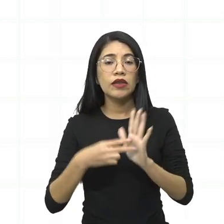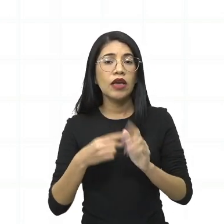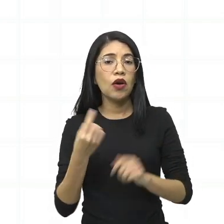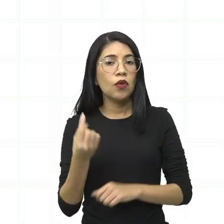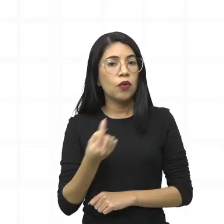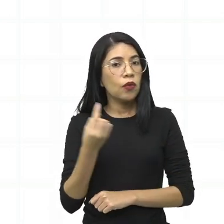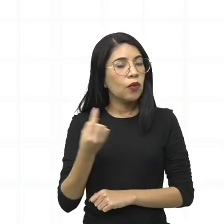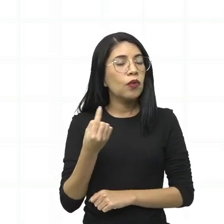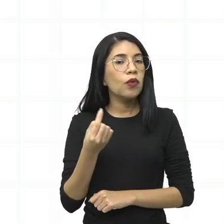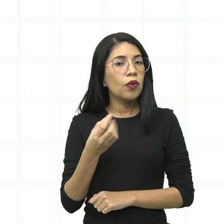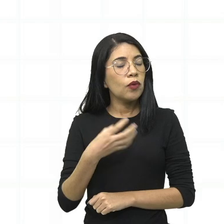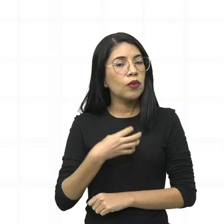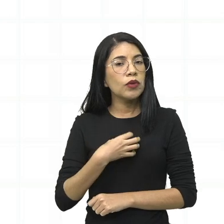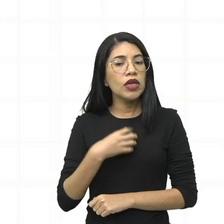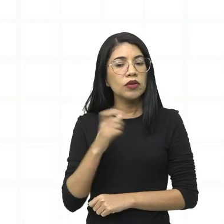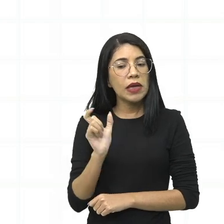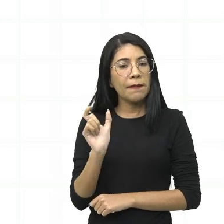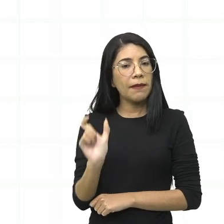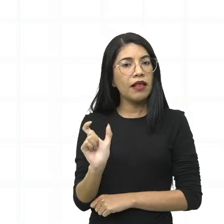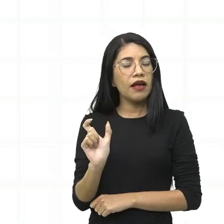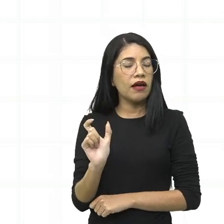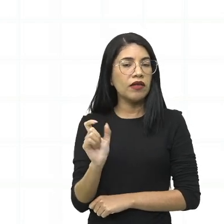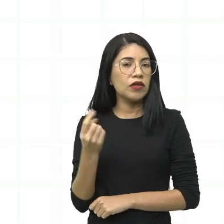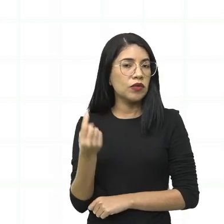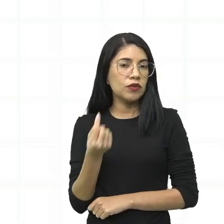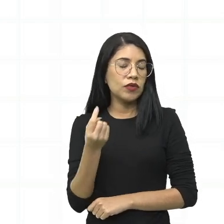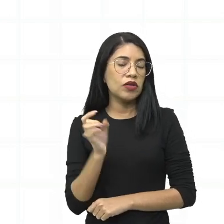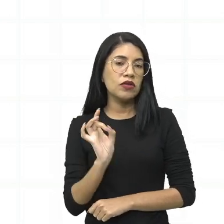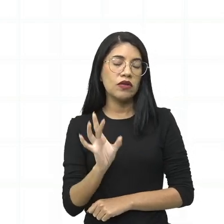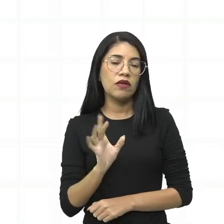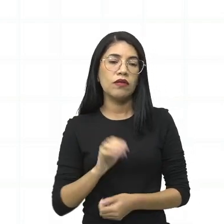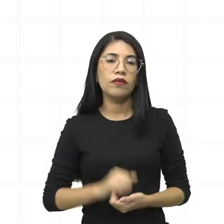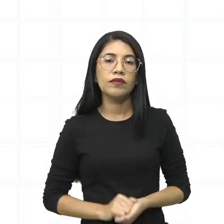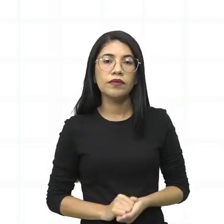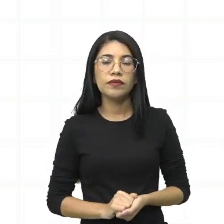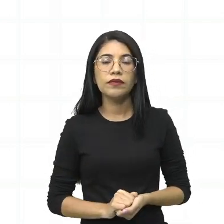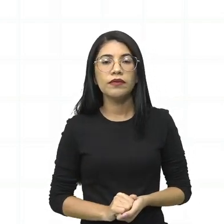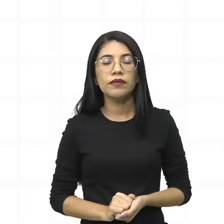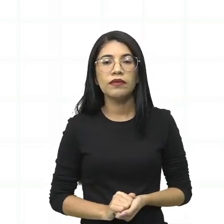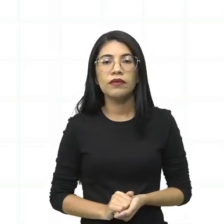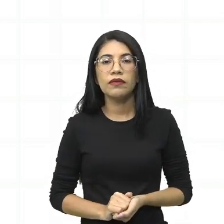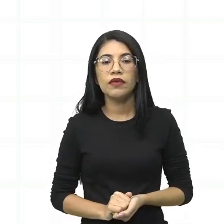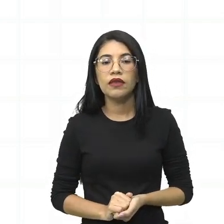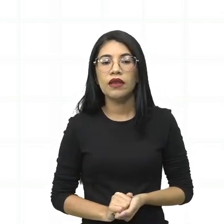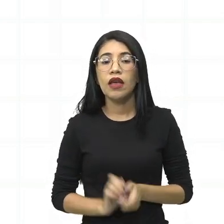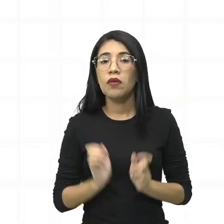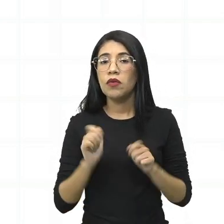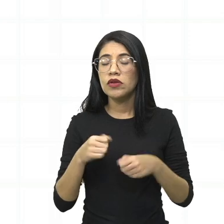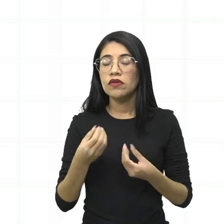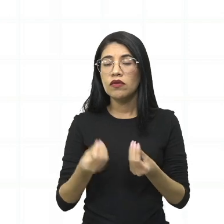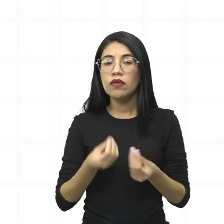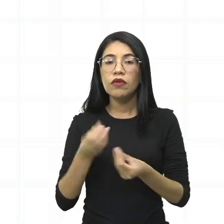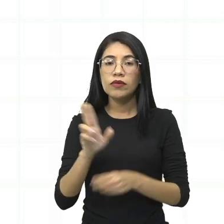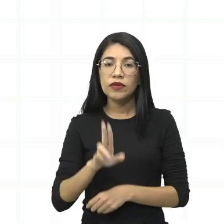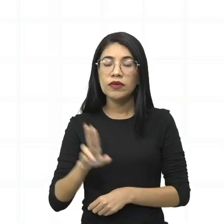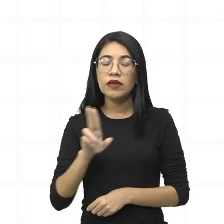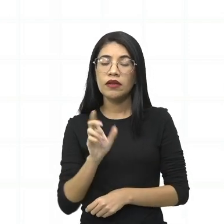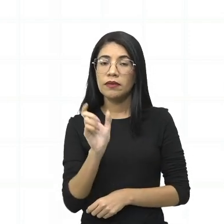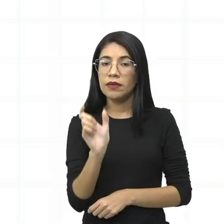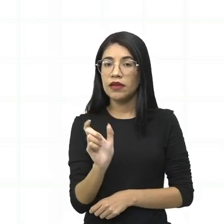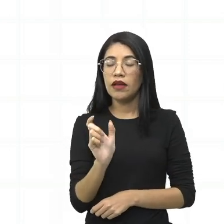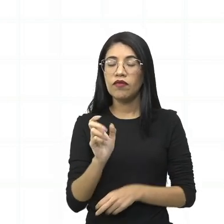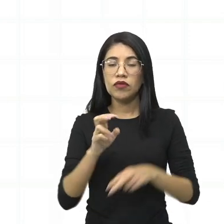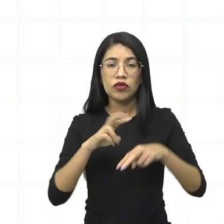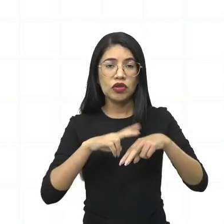forma. Uma forma. Então, eu só vou ter uma forma, né, para este, em termos